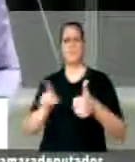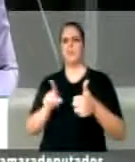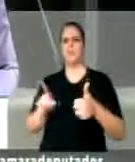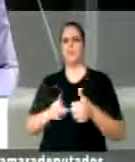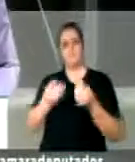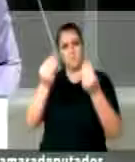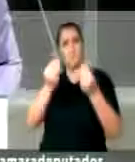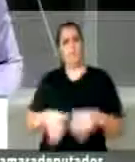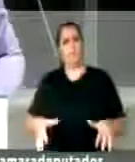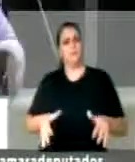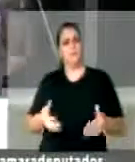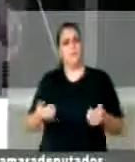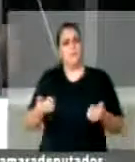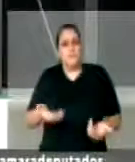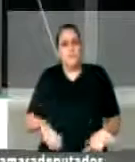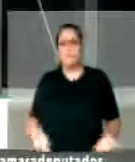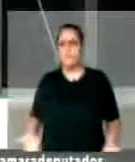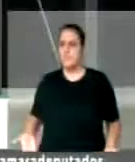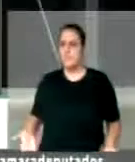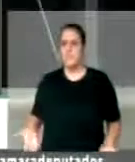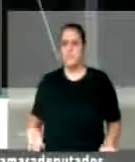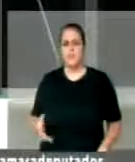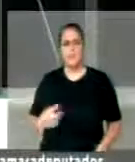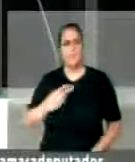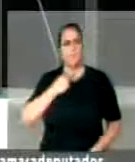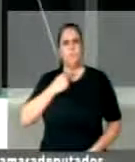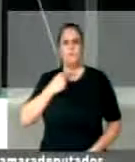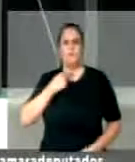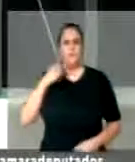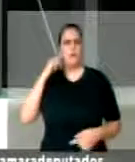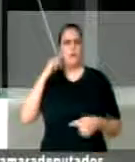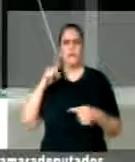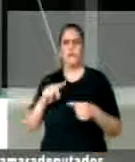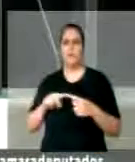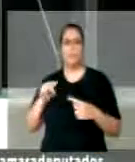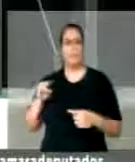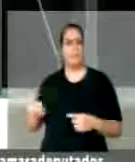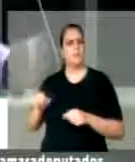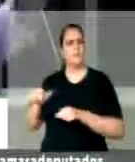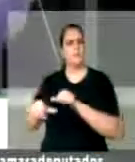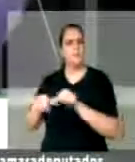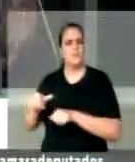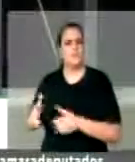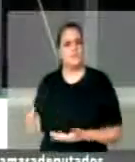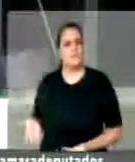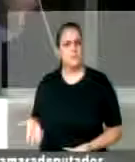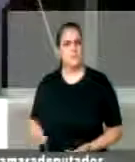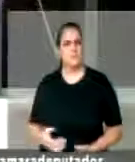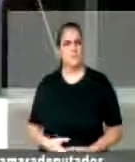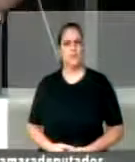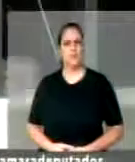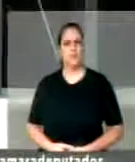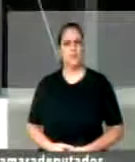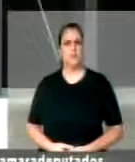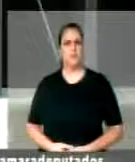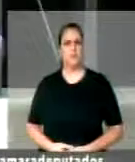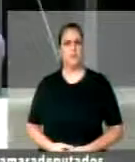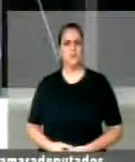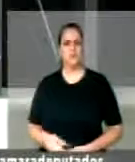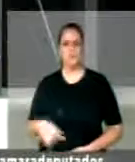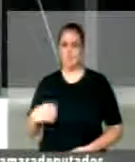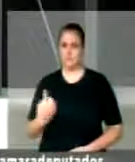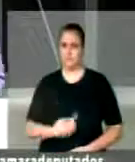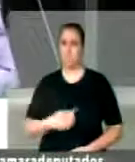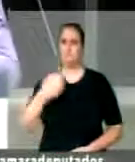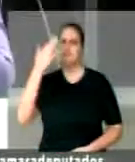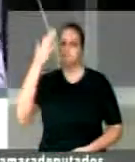trabalhador. Nós não podemos concordar com esta reforma. Nós sabemos que essa reforma